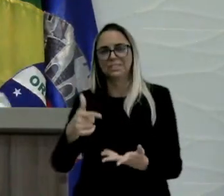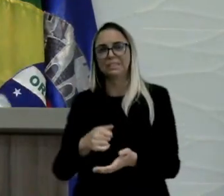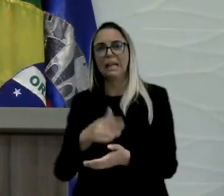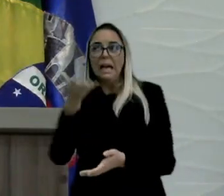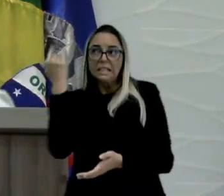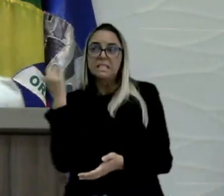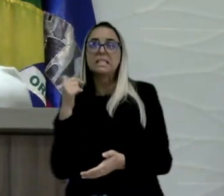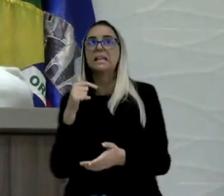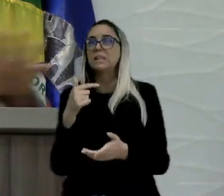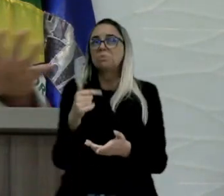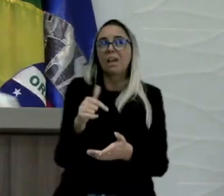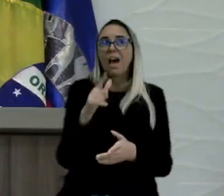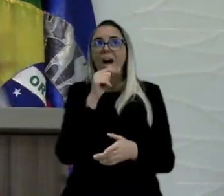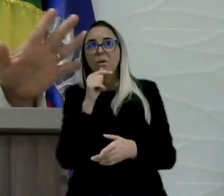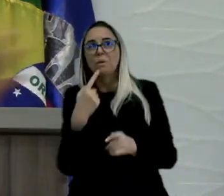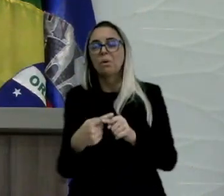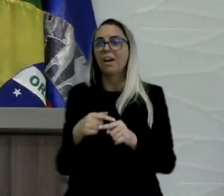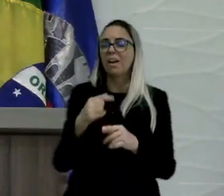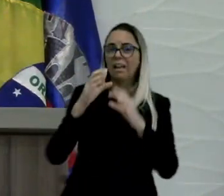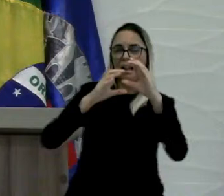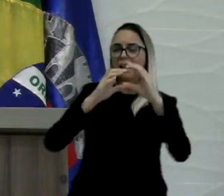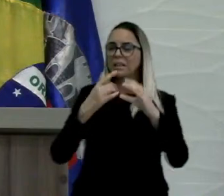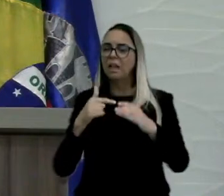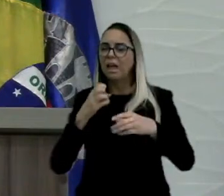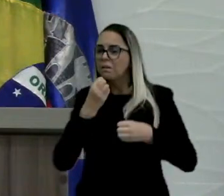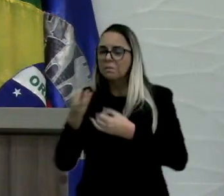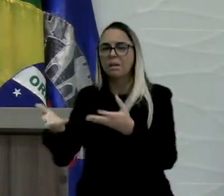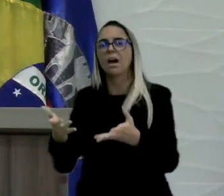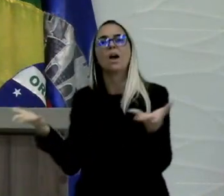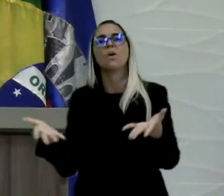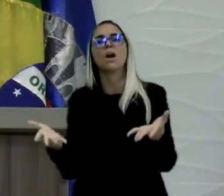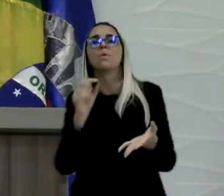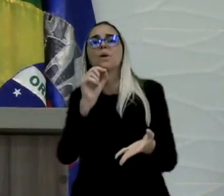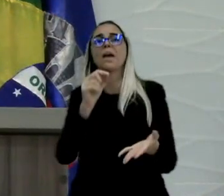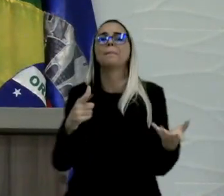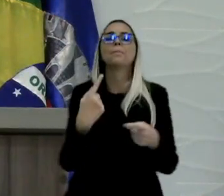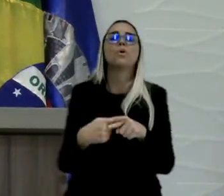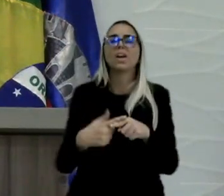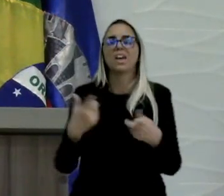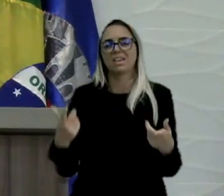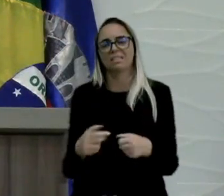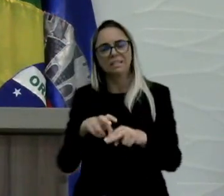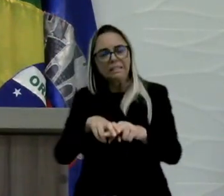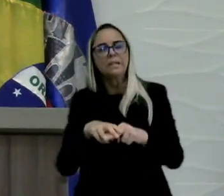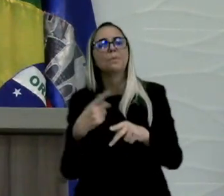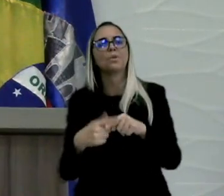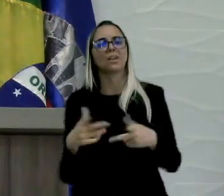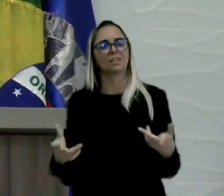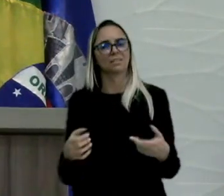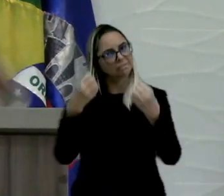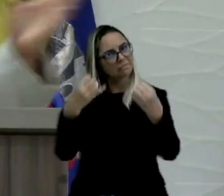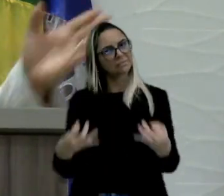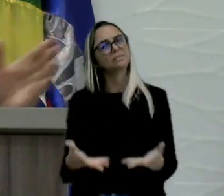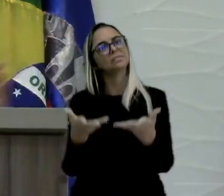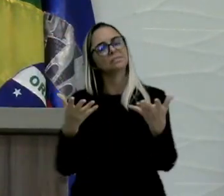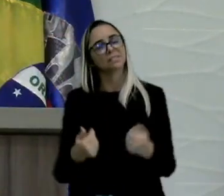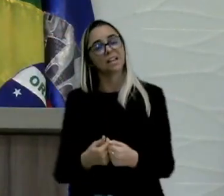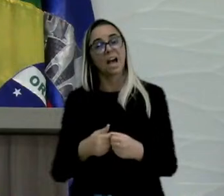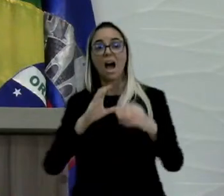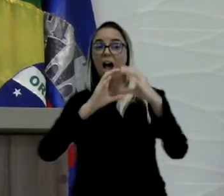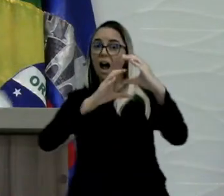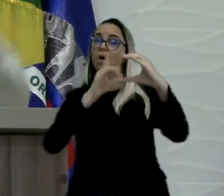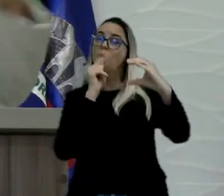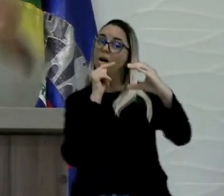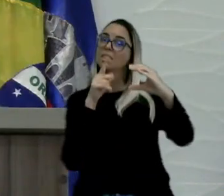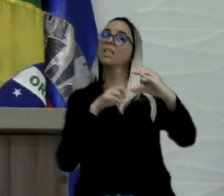água porque não libera porque não tem água aí agora qual a justificativa vão dar a água tá lá